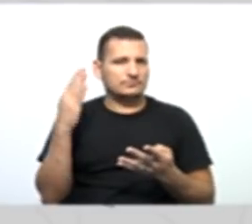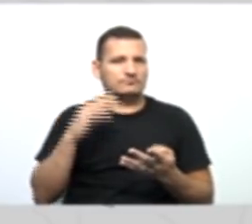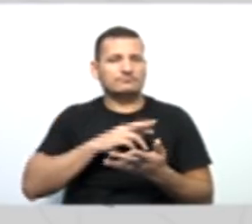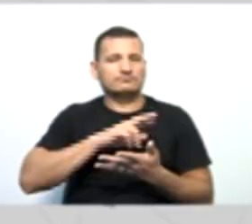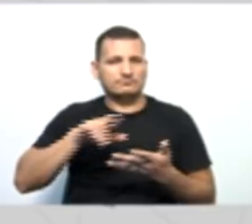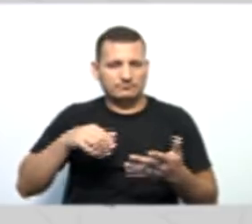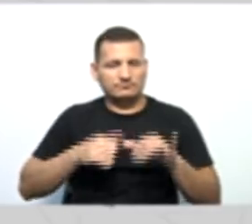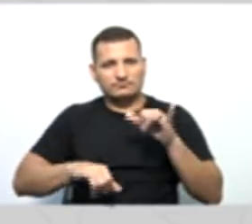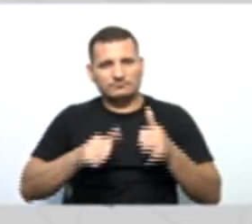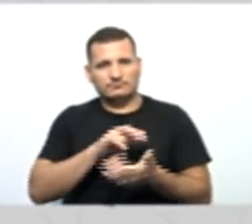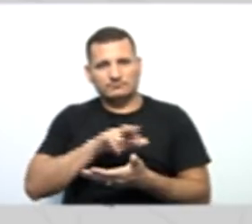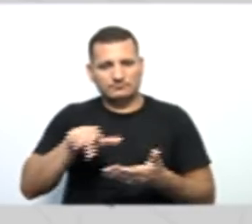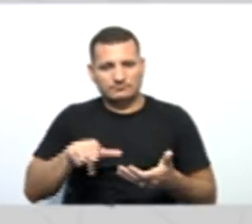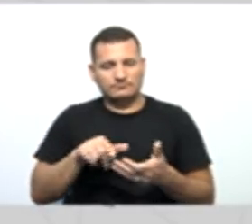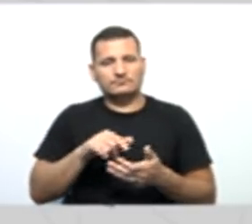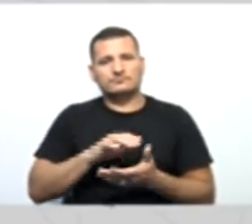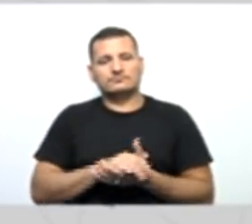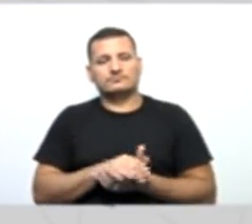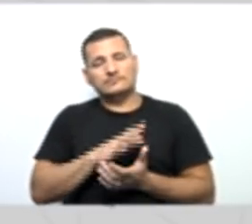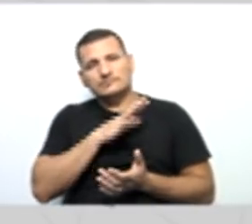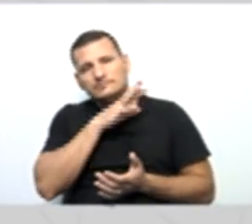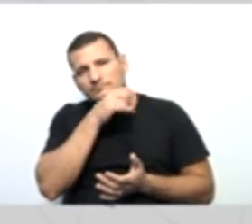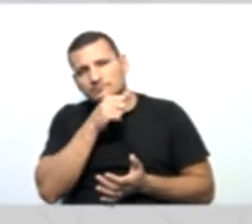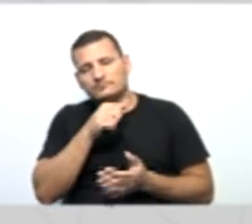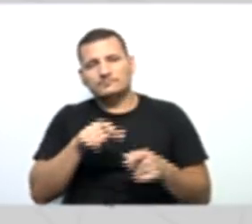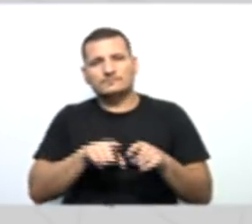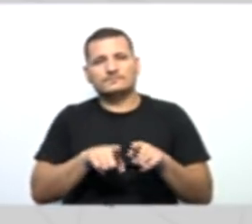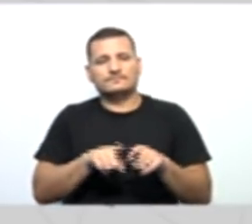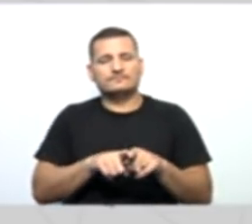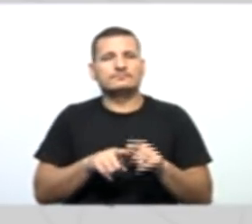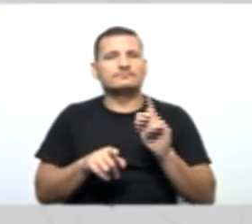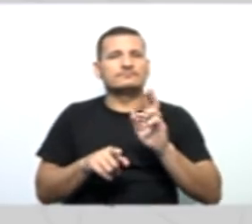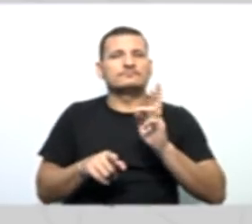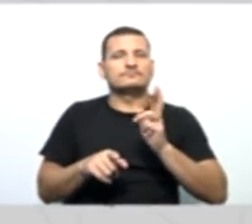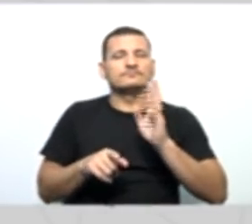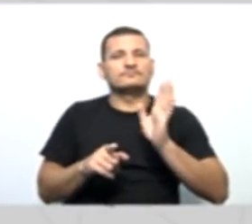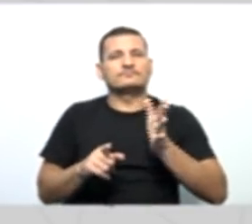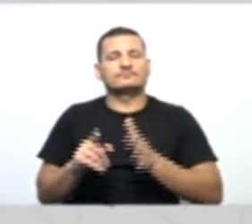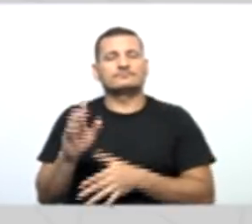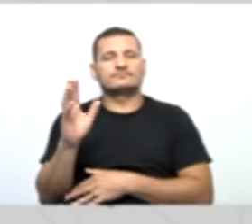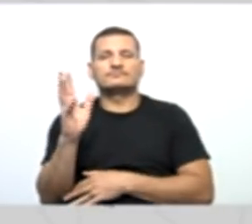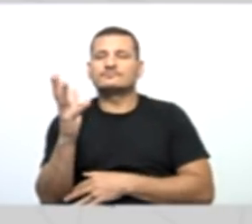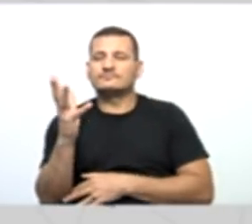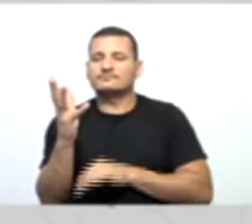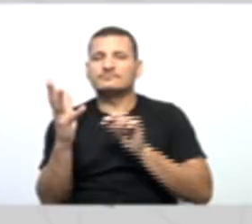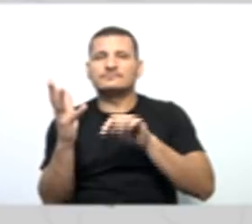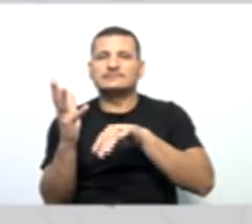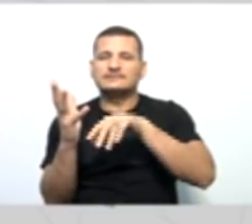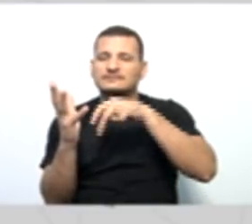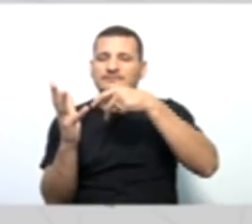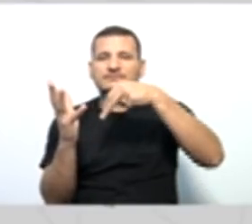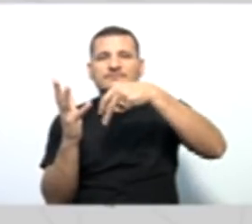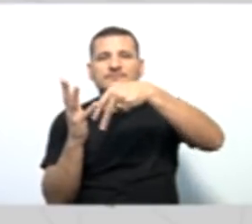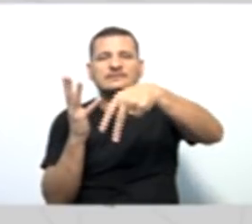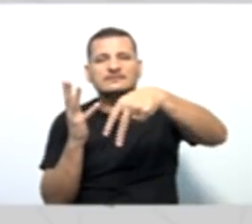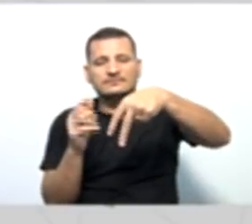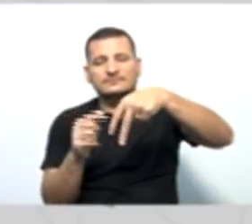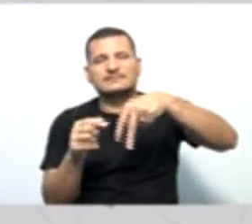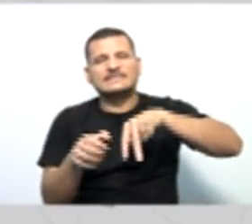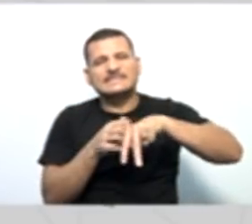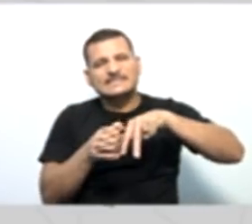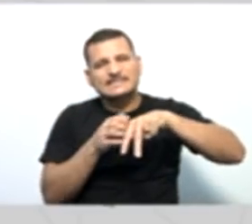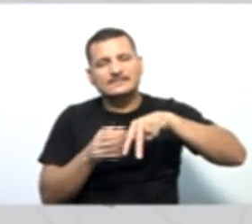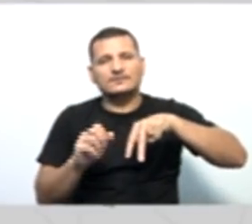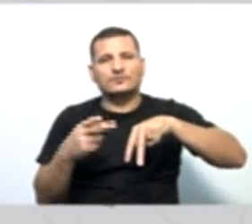biológicas, tá bom? Tipo animais e plantas, né? Quem aí já se roçou numa ortiga? Quem aí já se roçou num besourinho ou